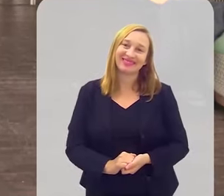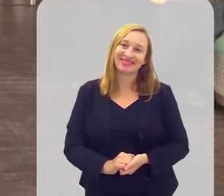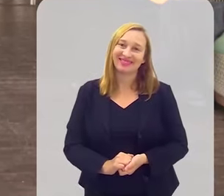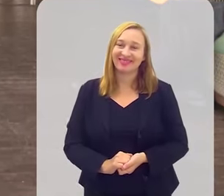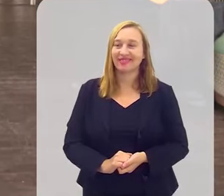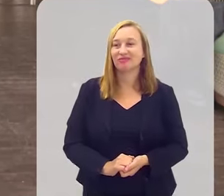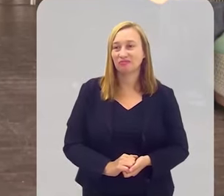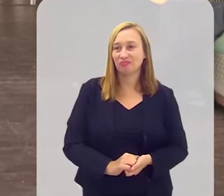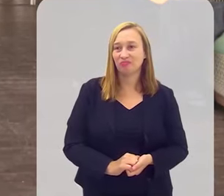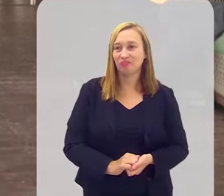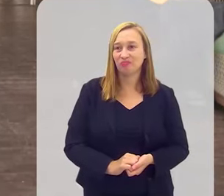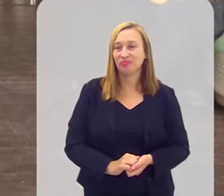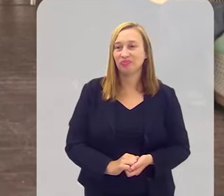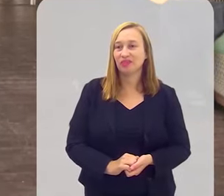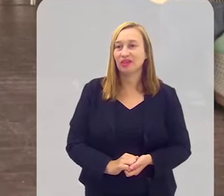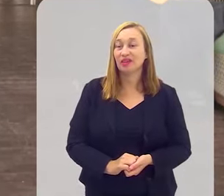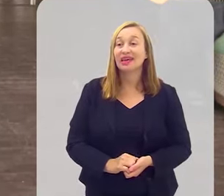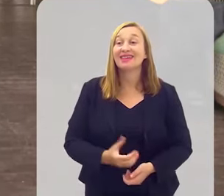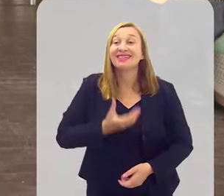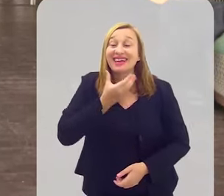amor para quem tá em